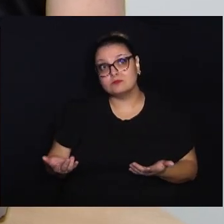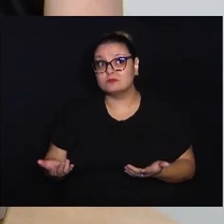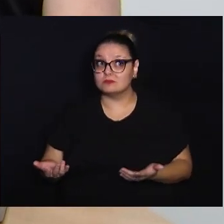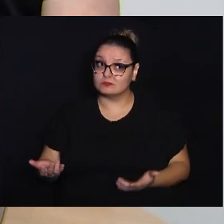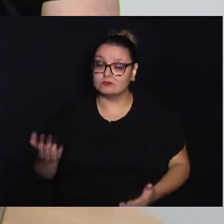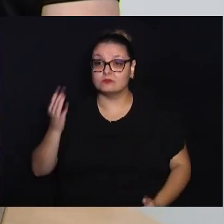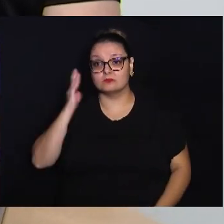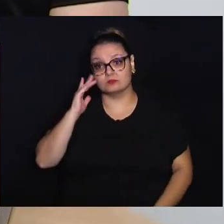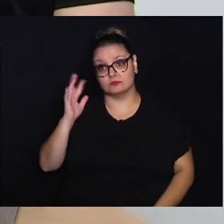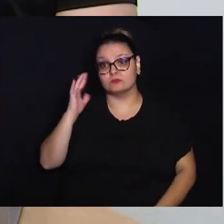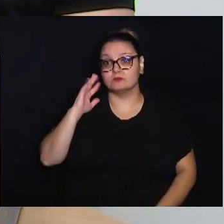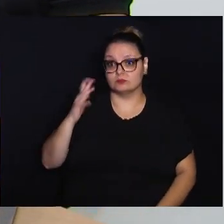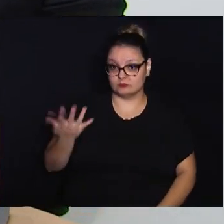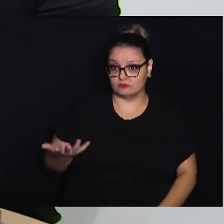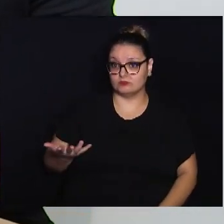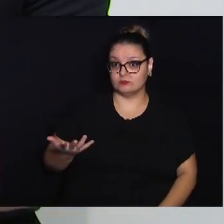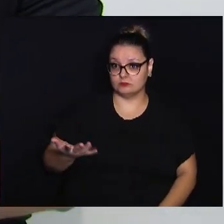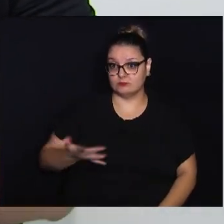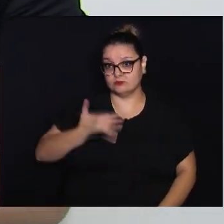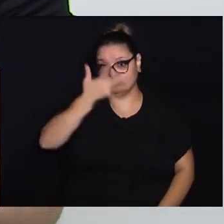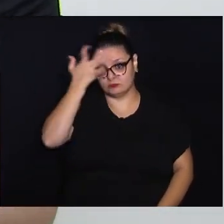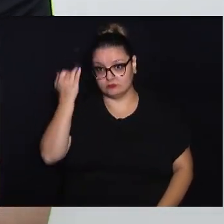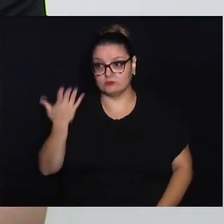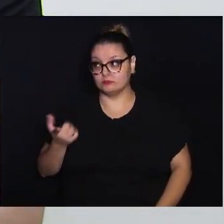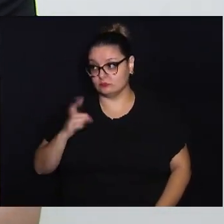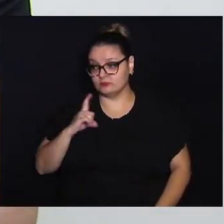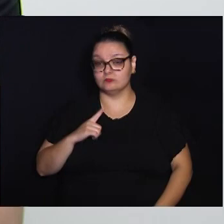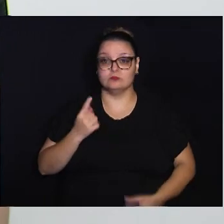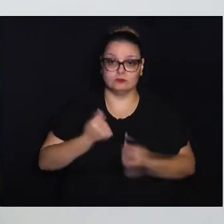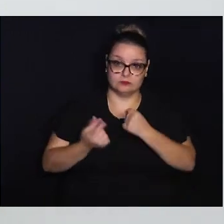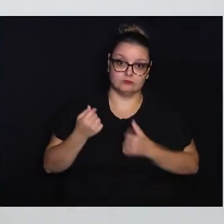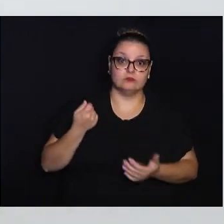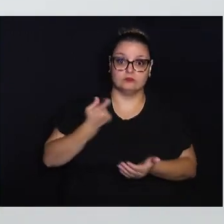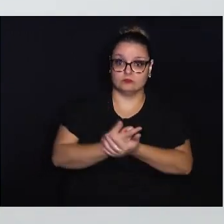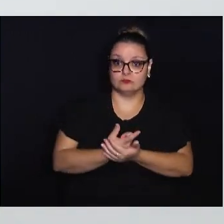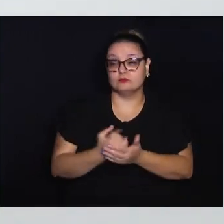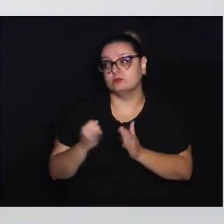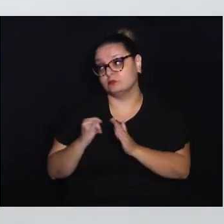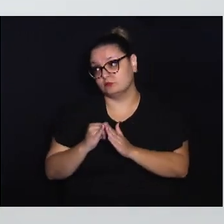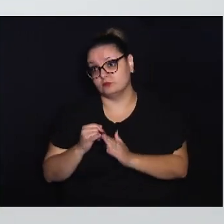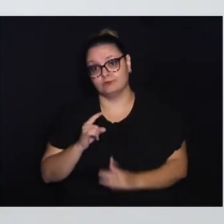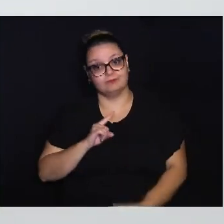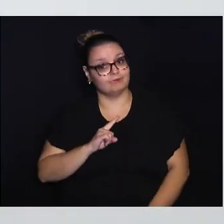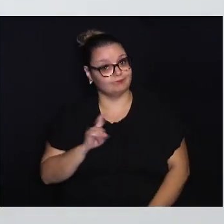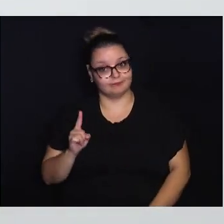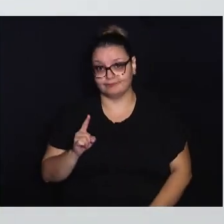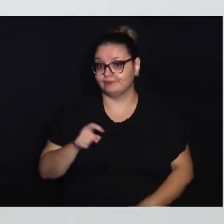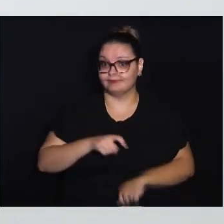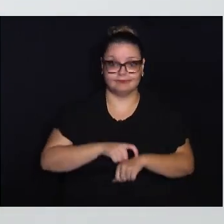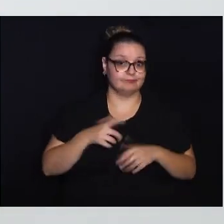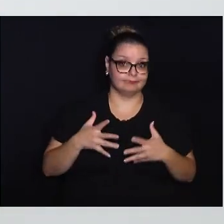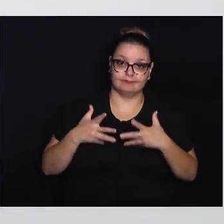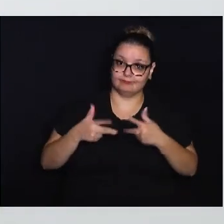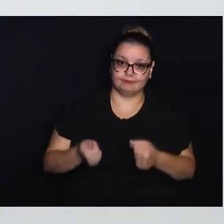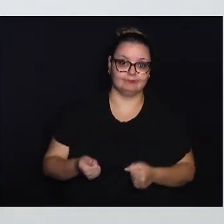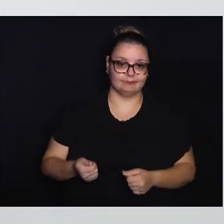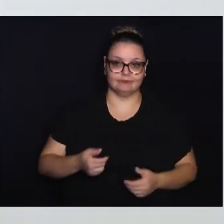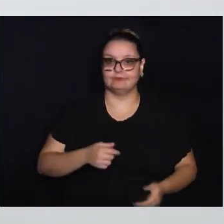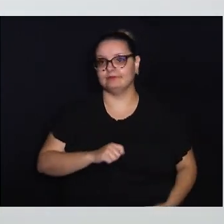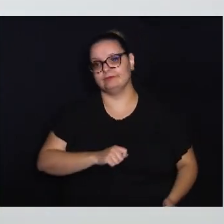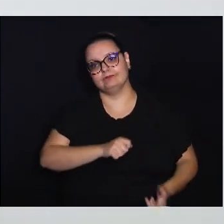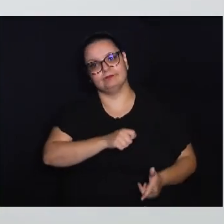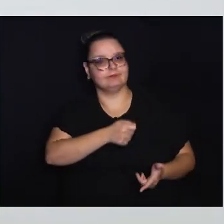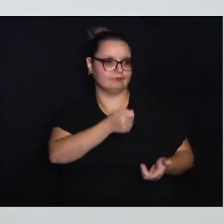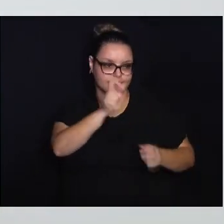gente imaginaria que o consumidor ele teria o dinheiro para a compra do imóvel, mas infelizmente não é esse o cenário para todos